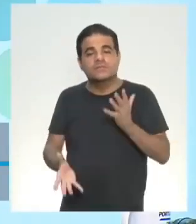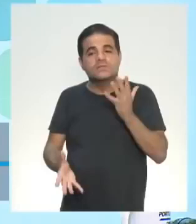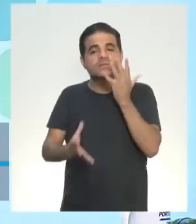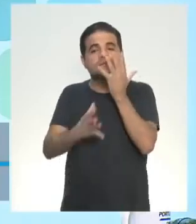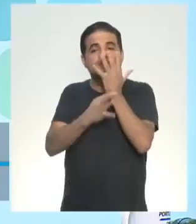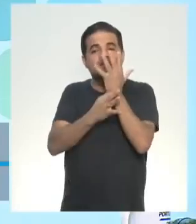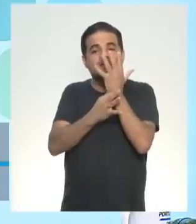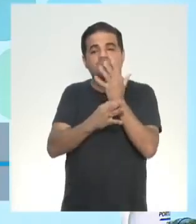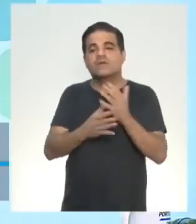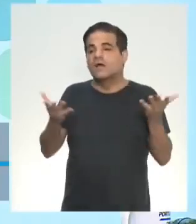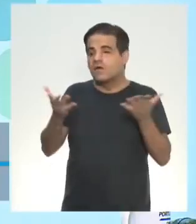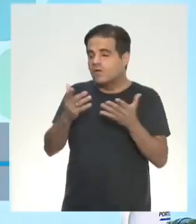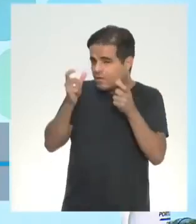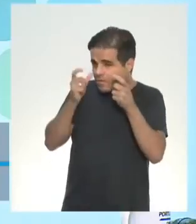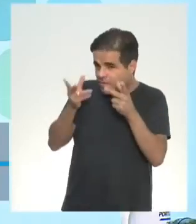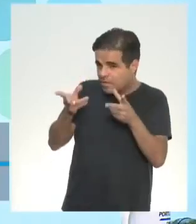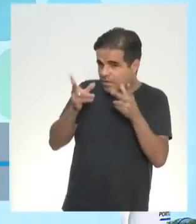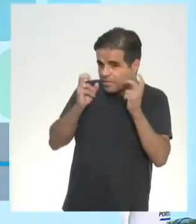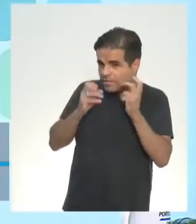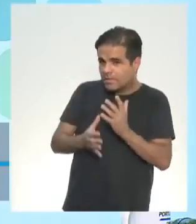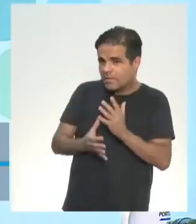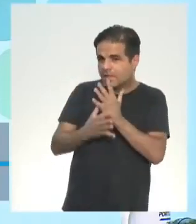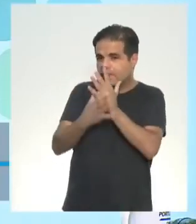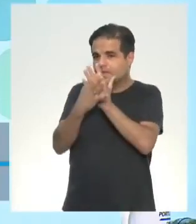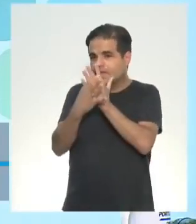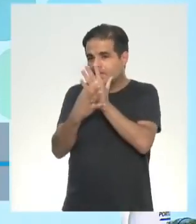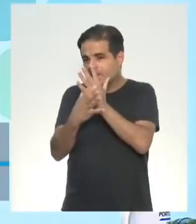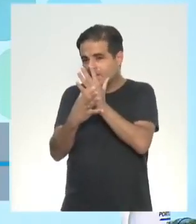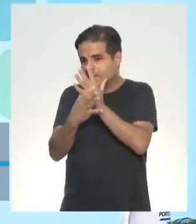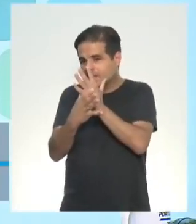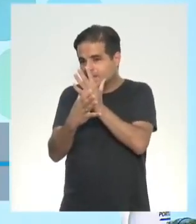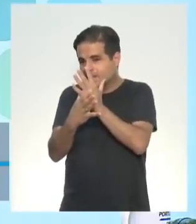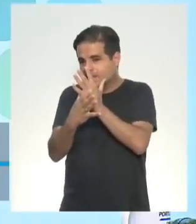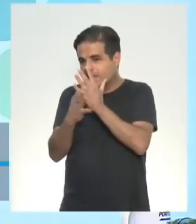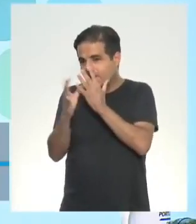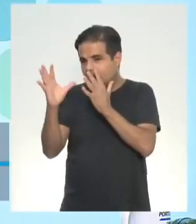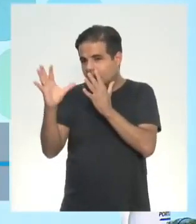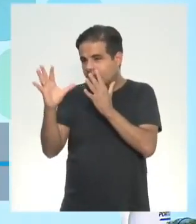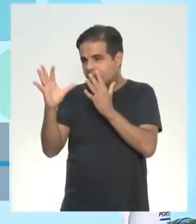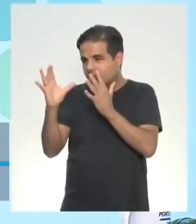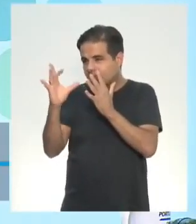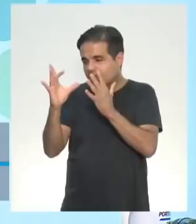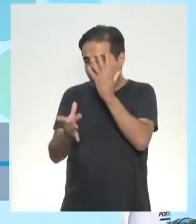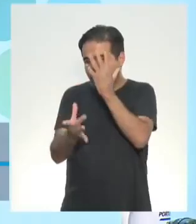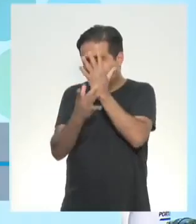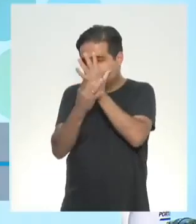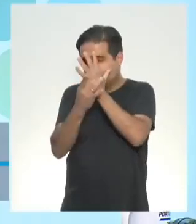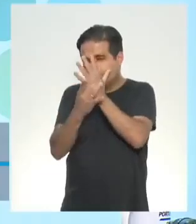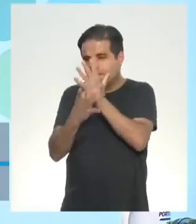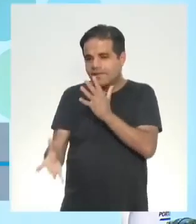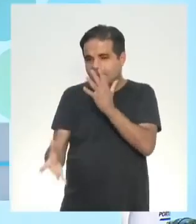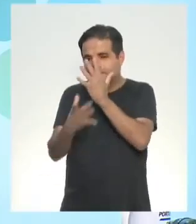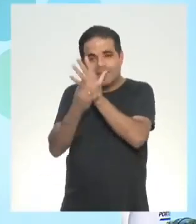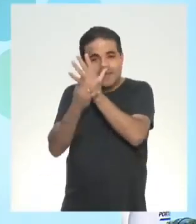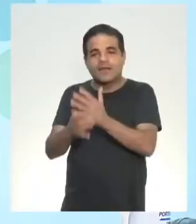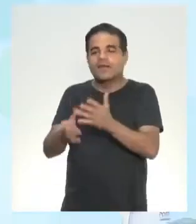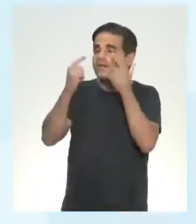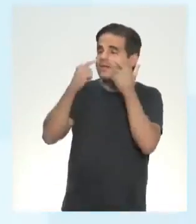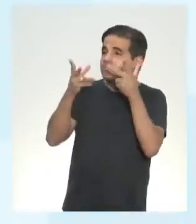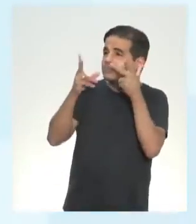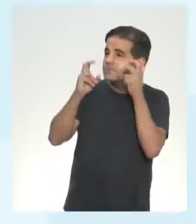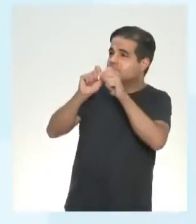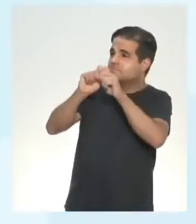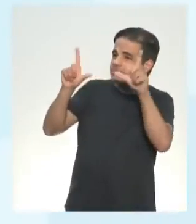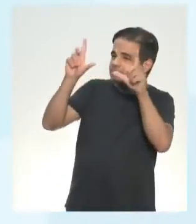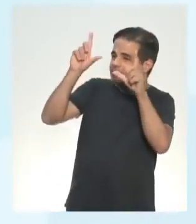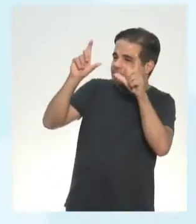quero que vocês observem essa imagem que eu vou colocar na tela agora. Eu coloquei, inclusive, no Instagram, pode voltar na tela, por favor, para